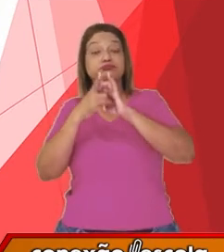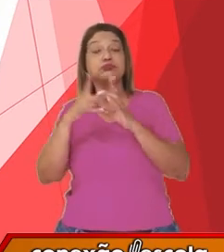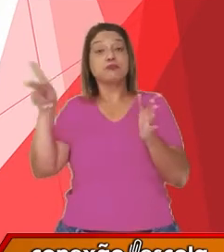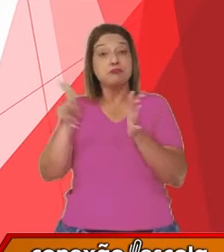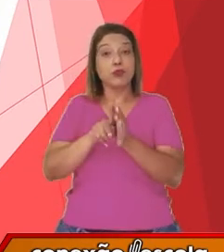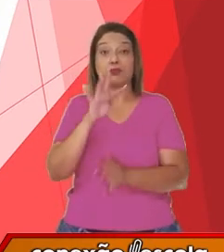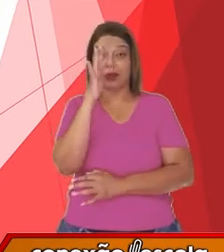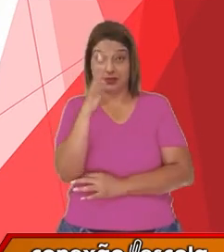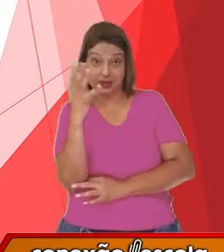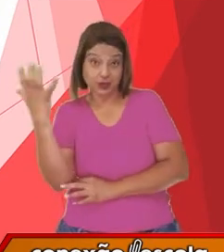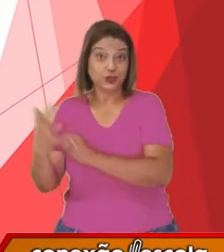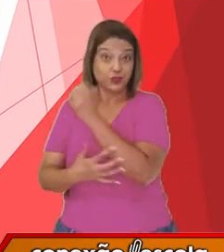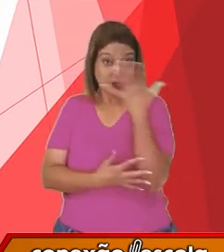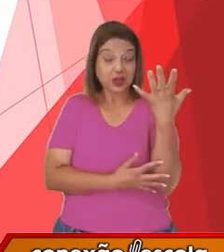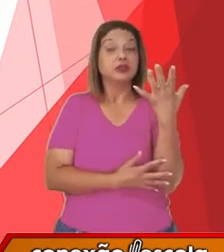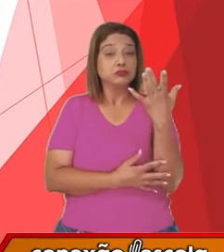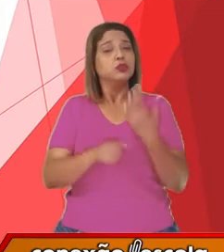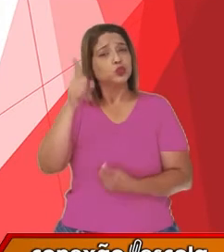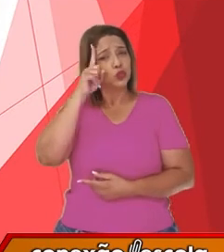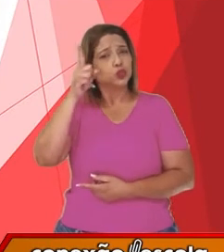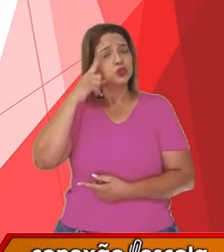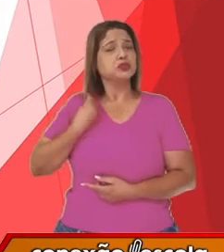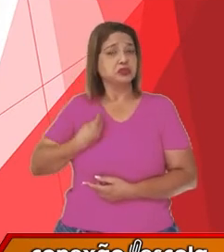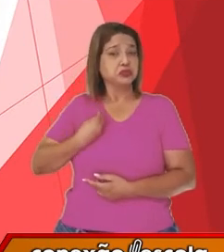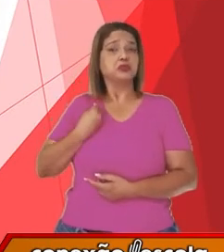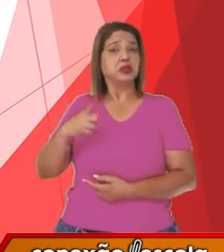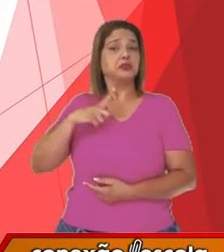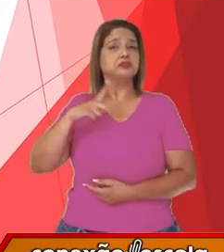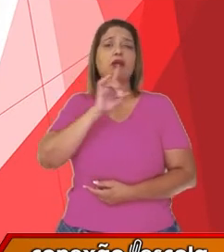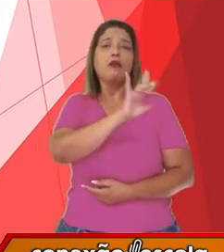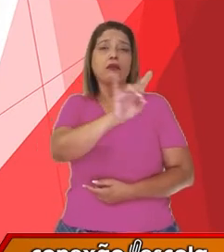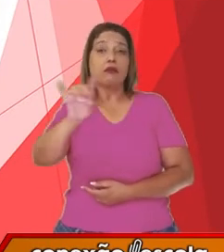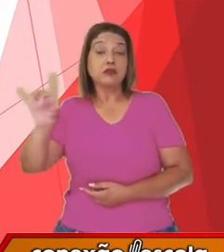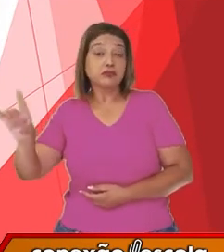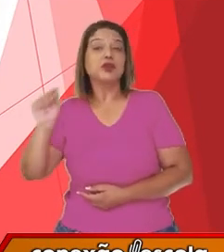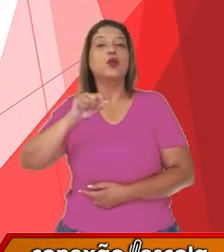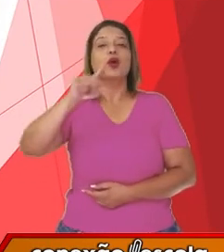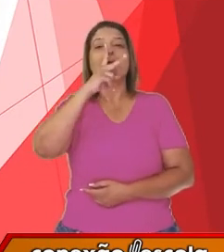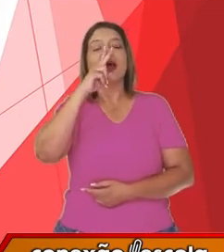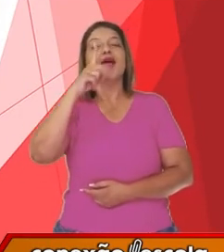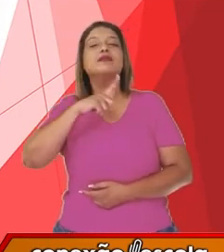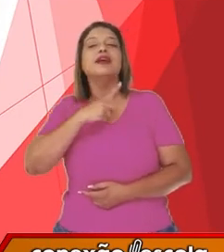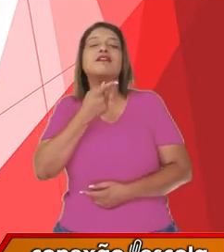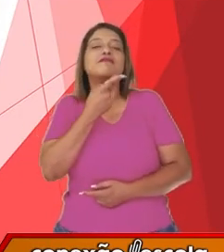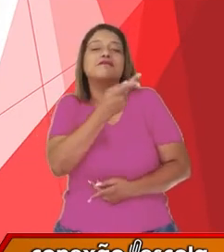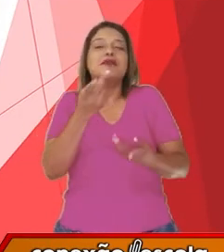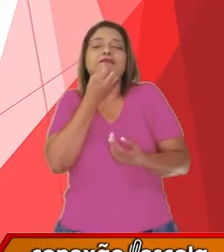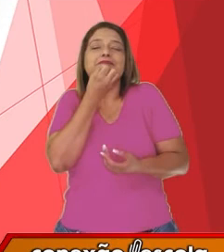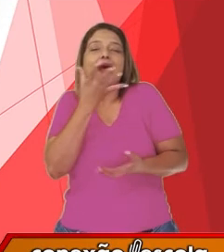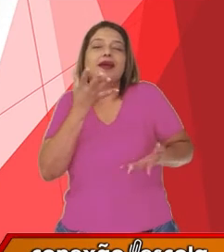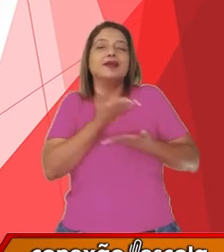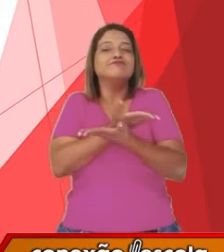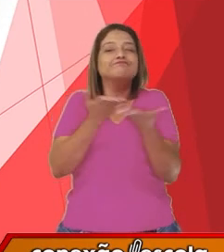que fazem parte do nosso dia a dia. Ou seja, ele traz um elogio à natureza. E é tão